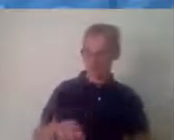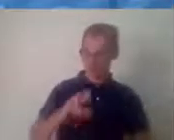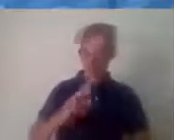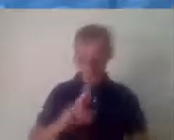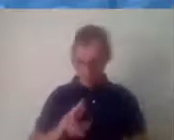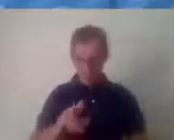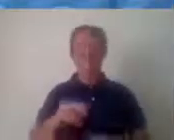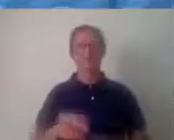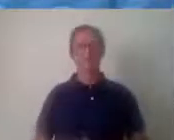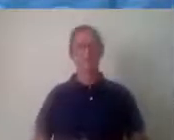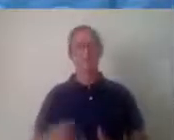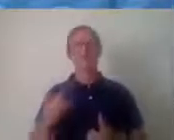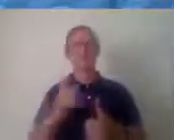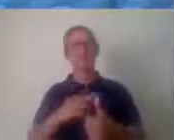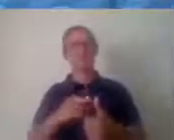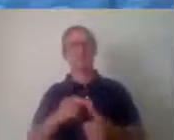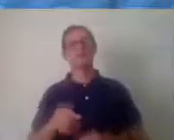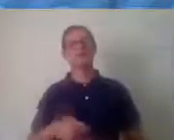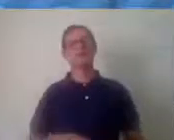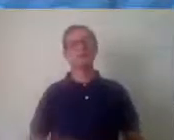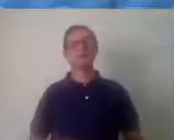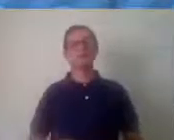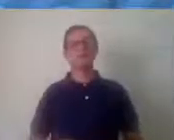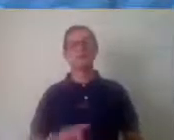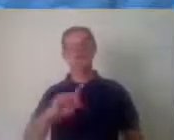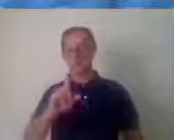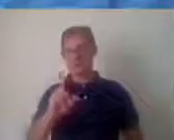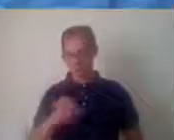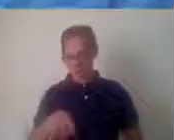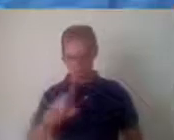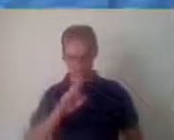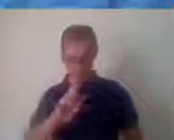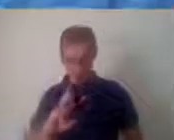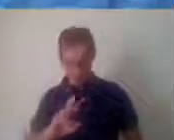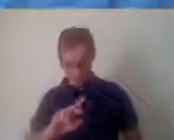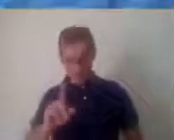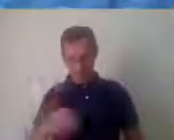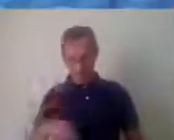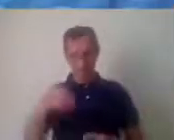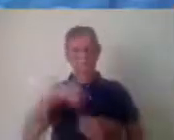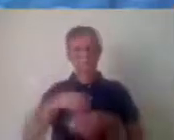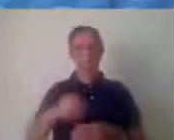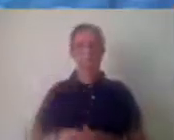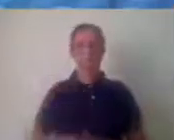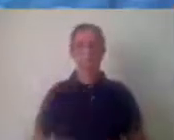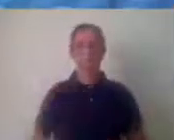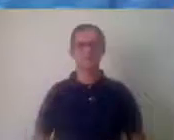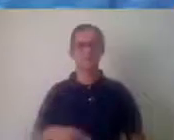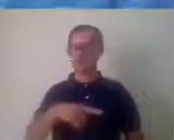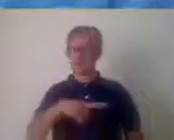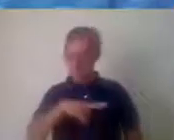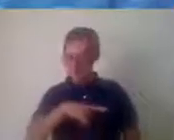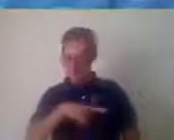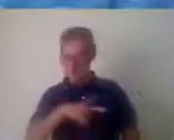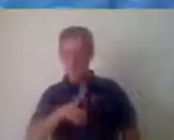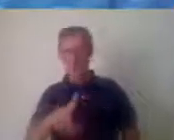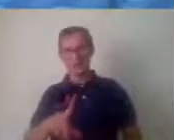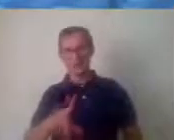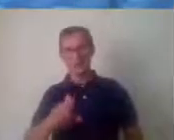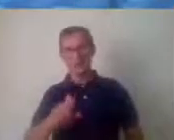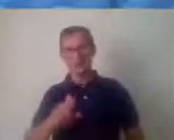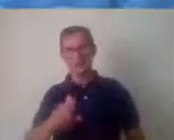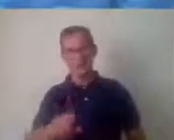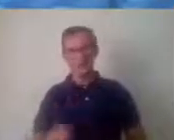resolve a primeira integral que você vai resolver, que é a integral ali de dentro, tem que ser aqui